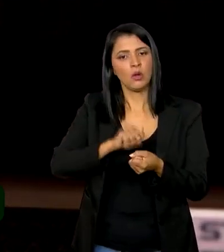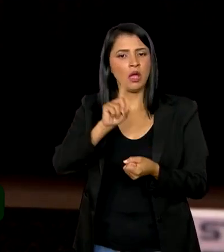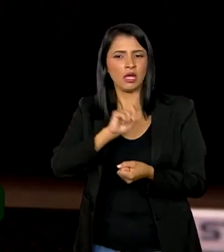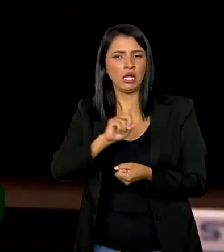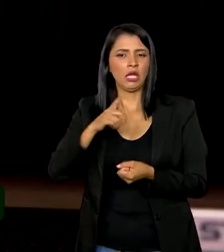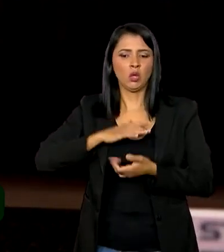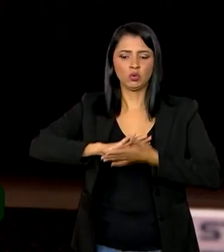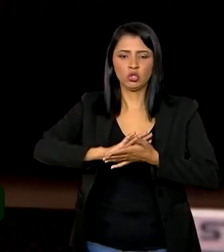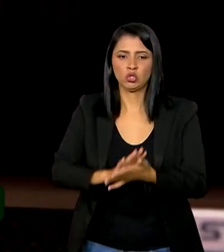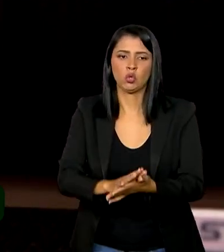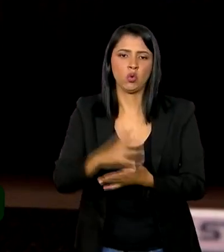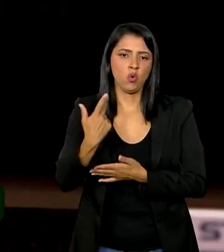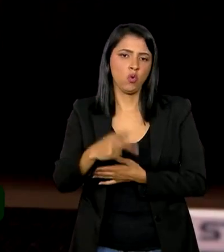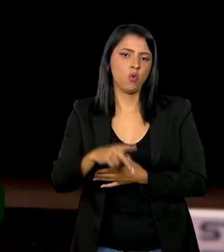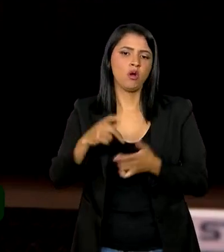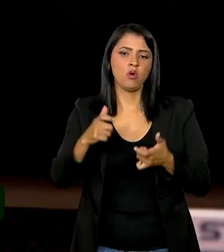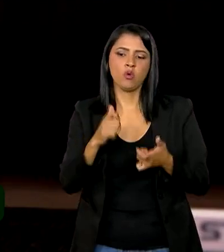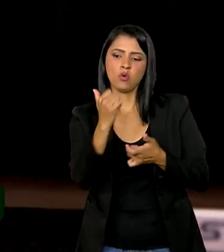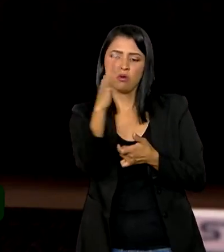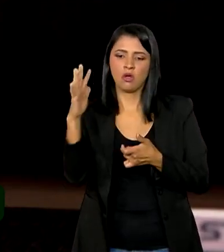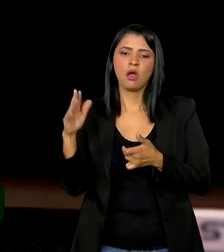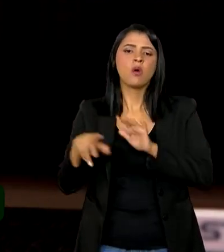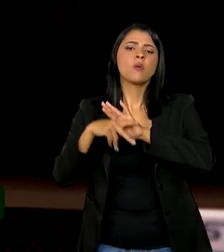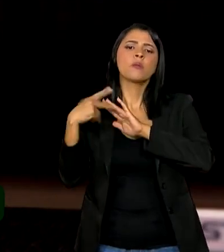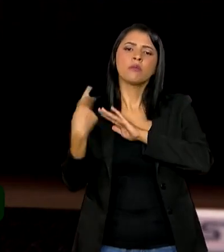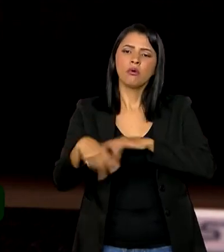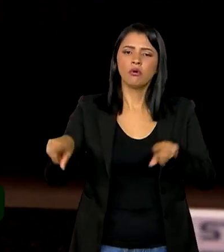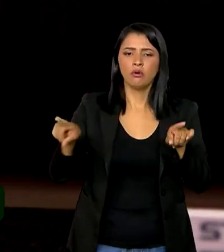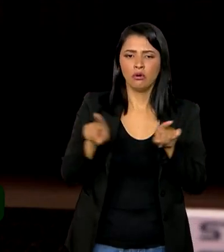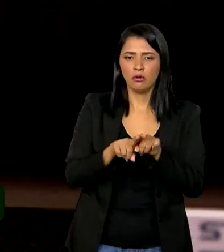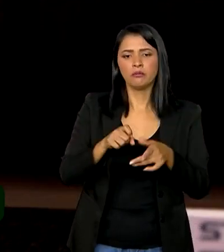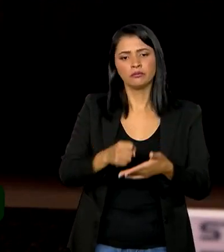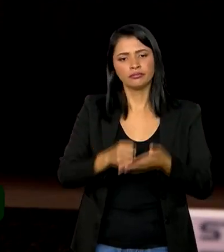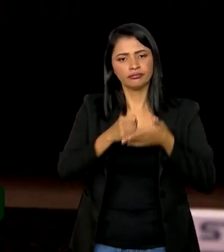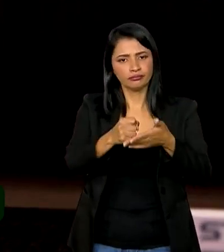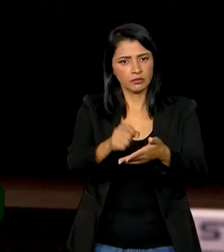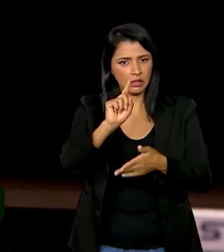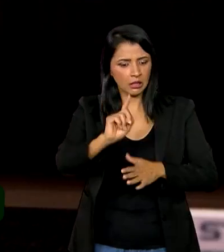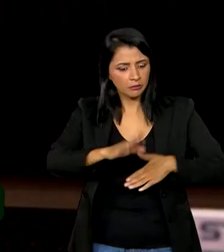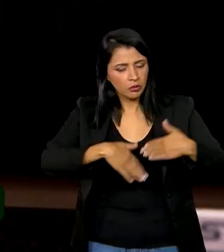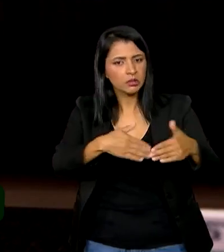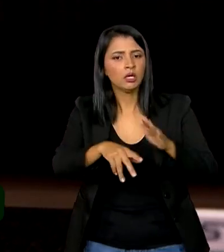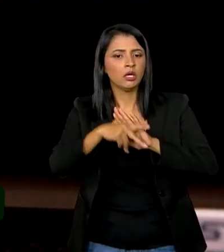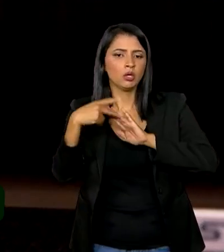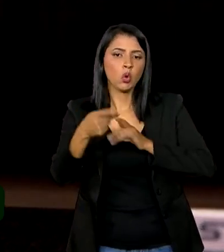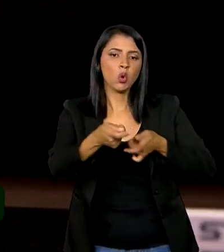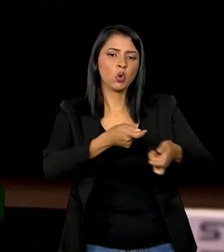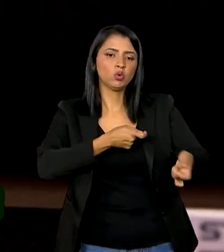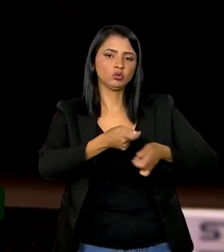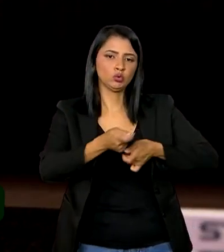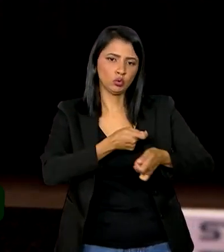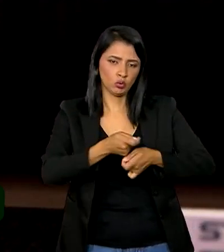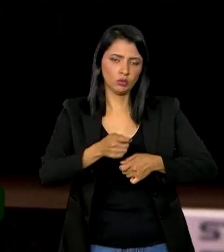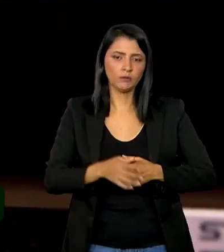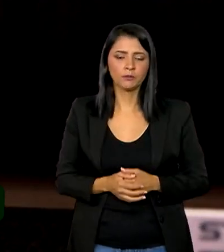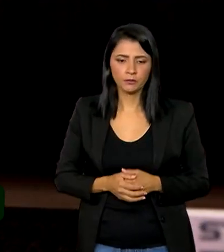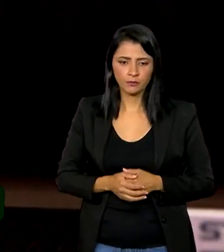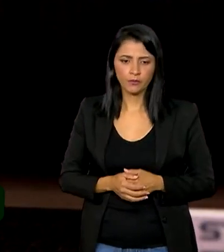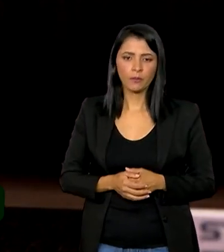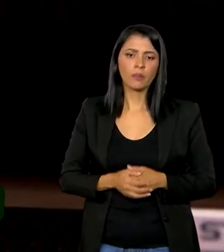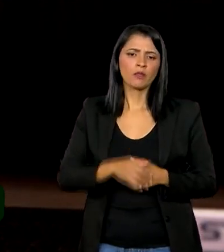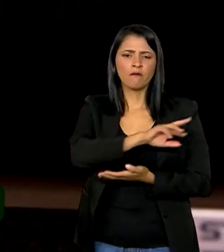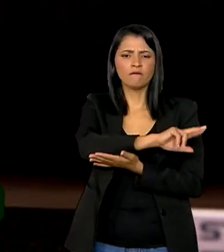isso. Não permitir criadouros de mosquito, vasinho de planta, né, e outras ações dessa